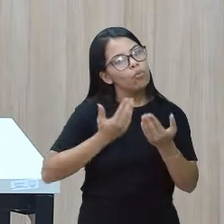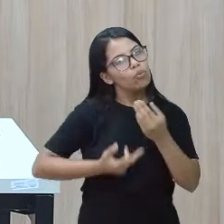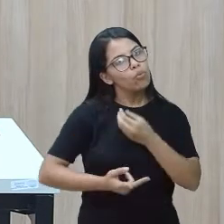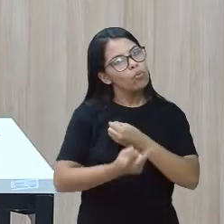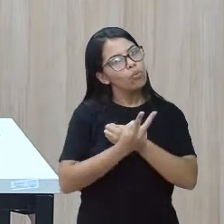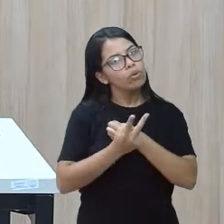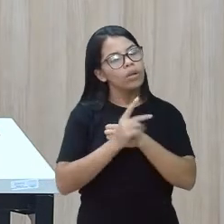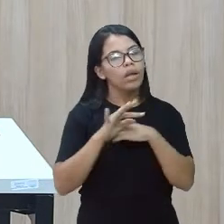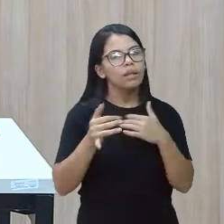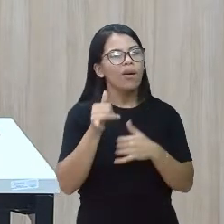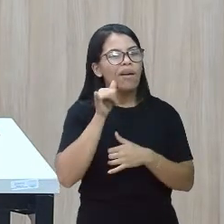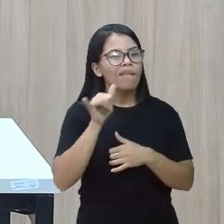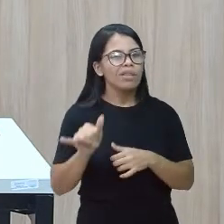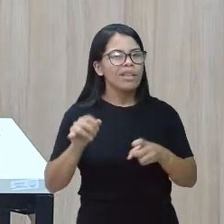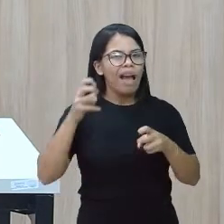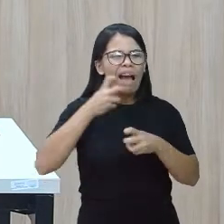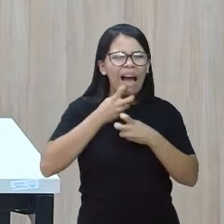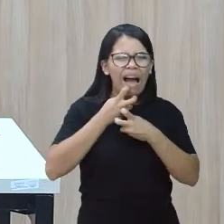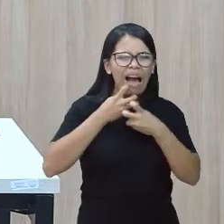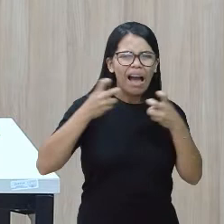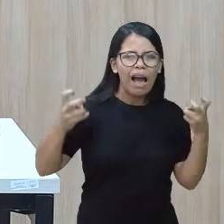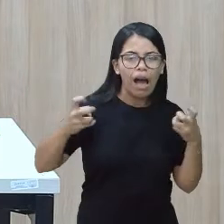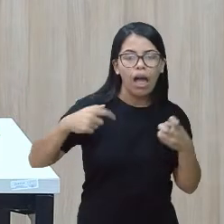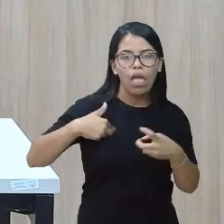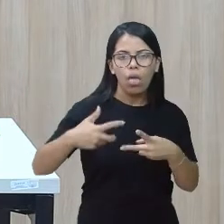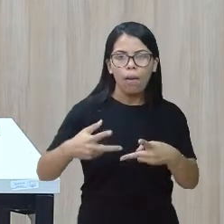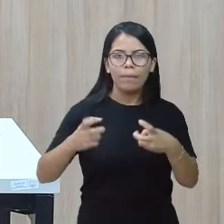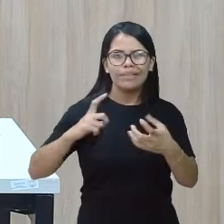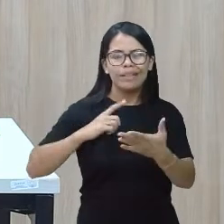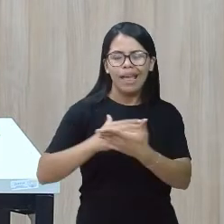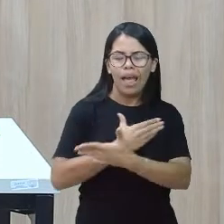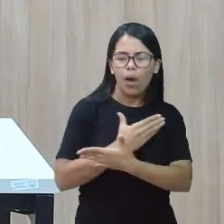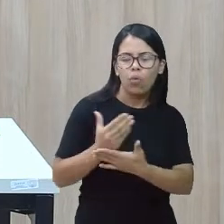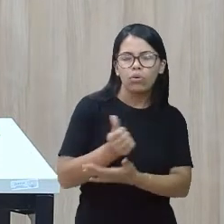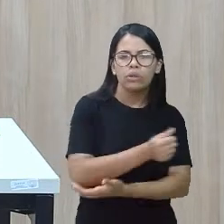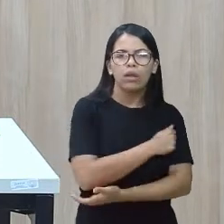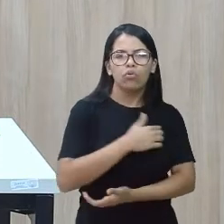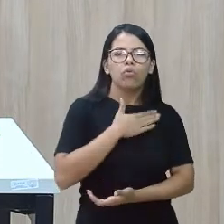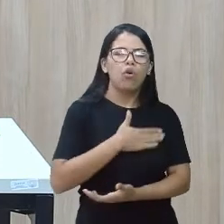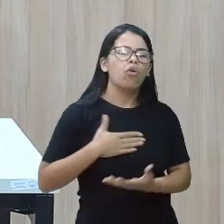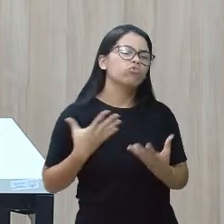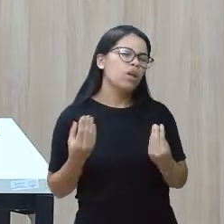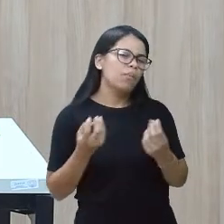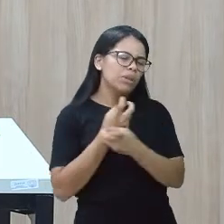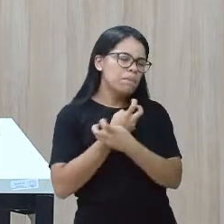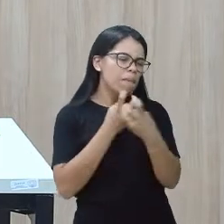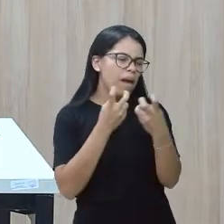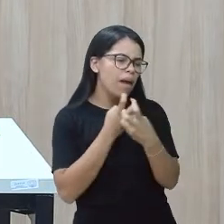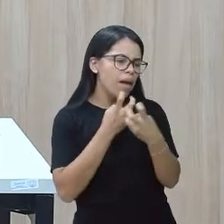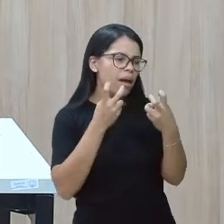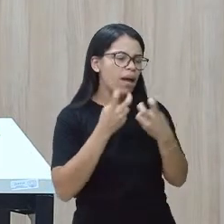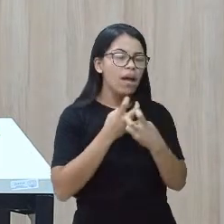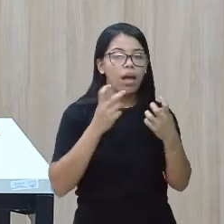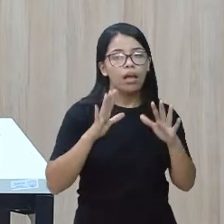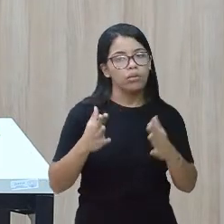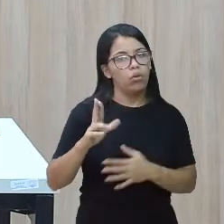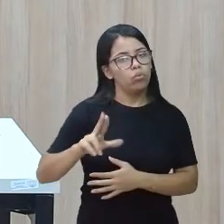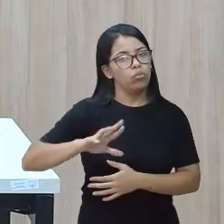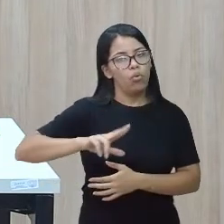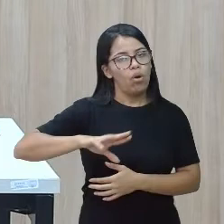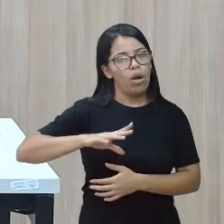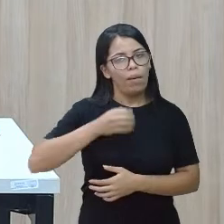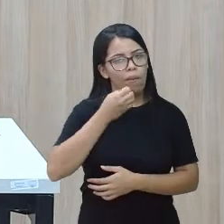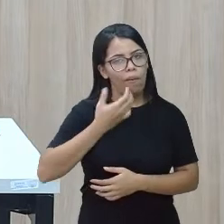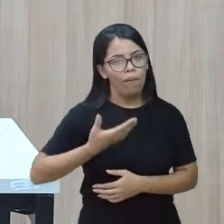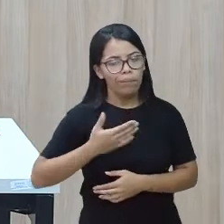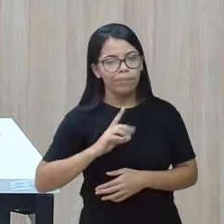Então, evitar gritos, né? Eu percebo que tem alunos que gostam de gritar muito. Então, isso aí não é bem indicado,